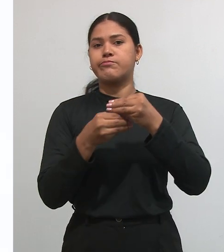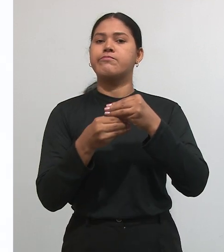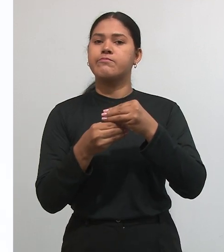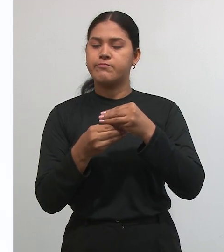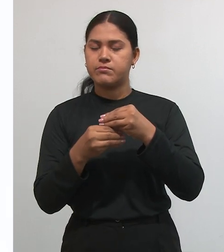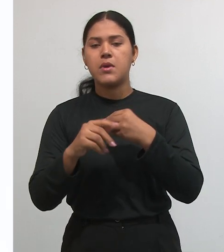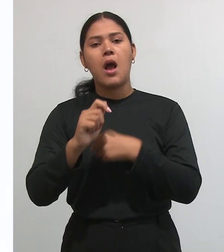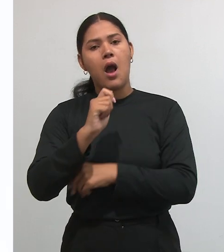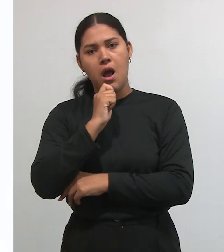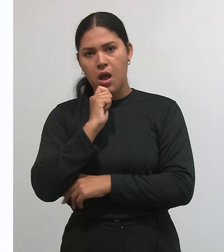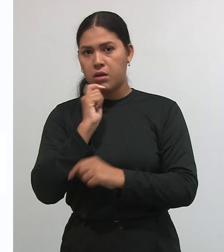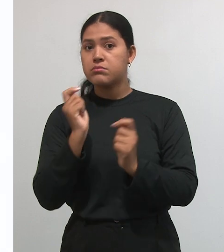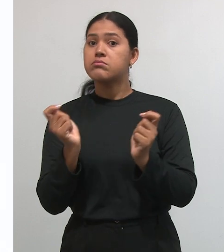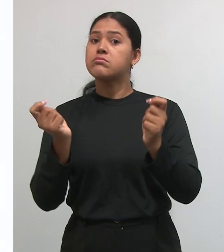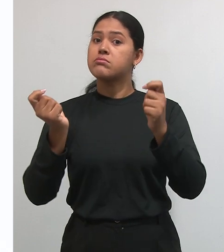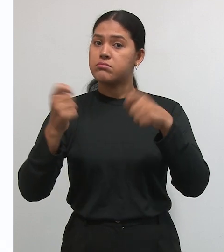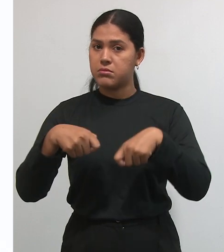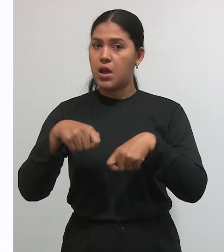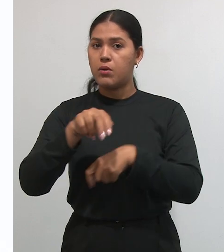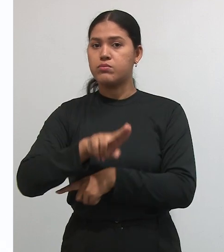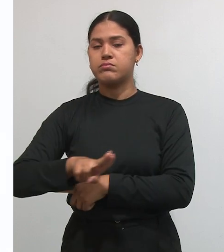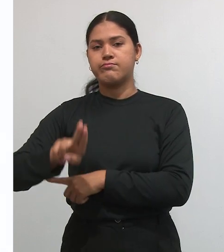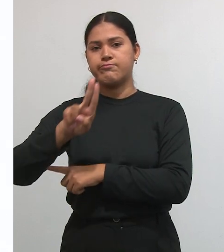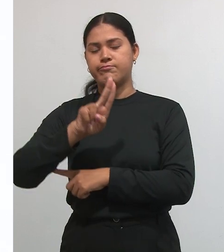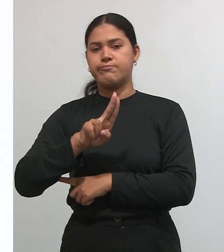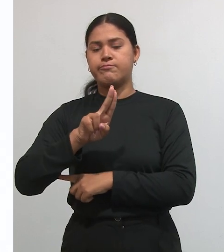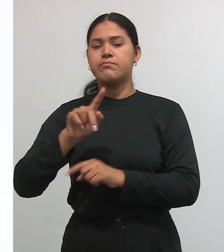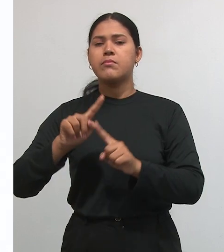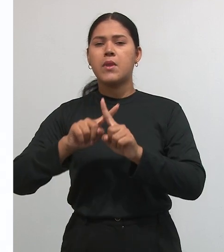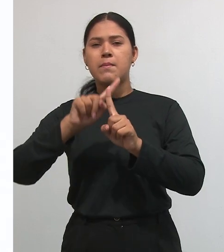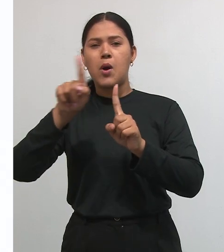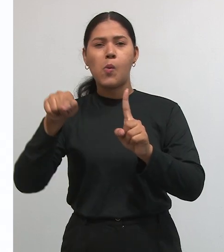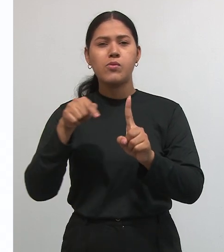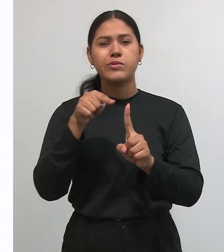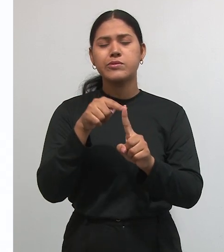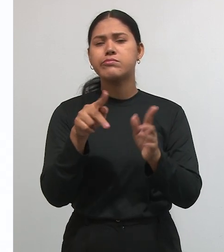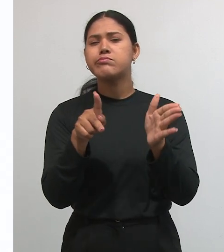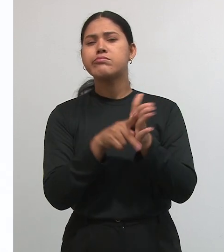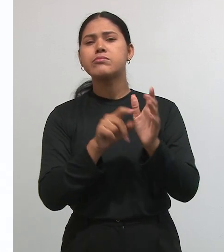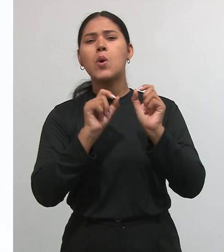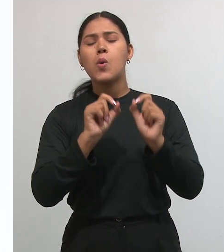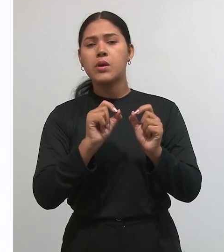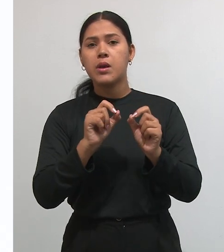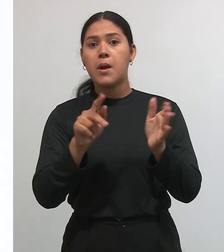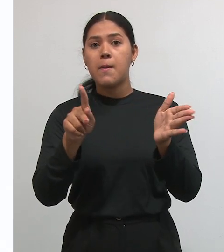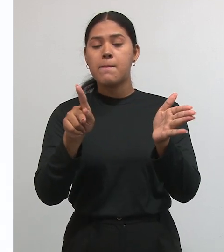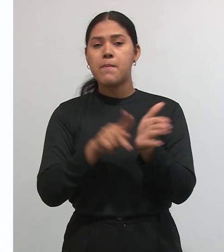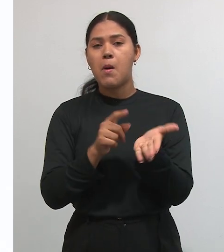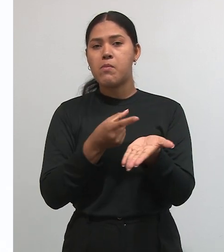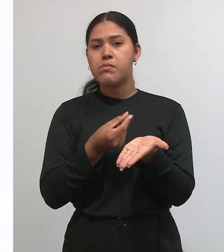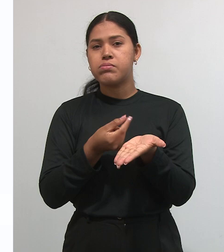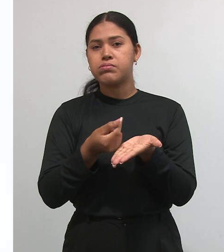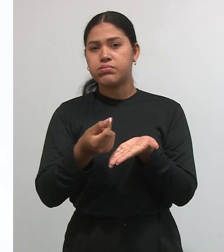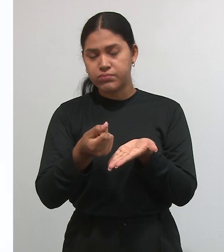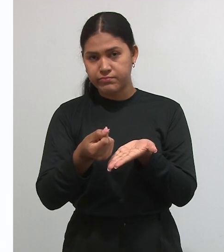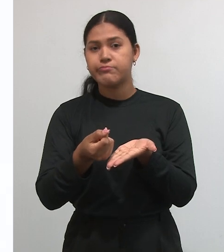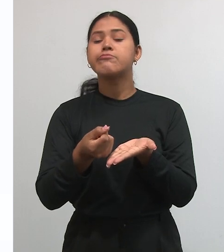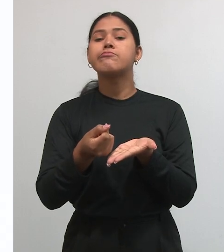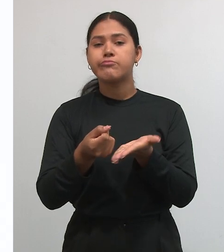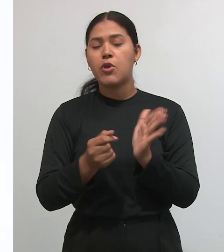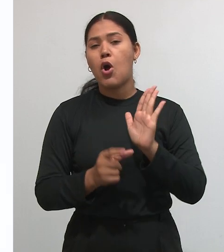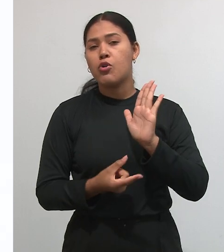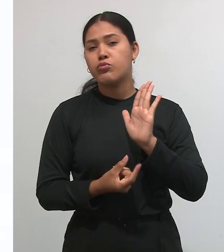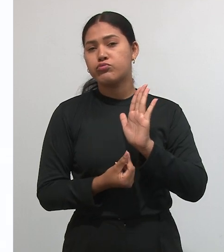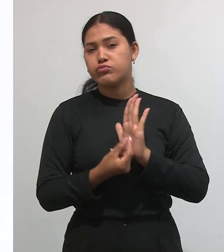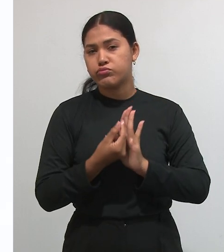é super atual. Todavia, o foco principal dela é orçamentário. Ela fala